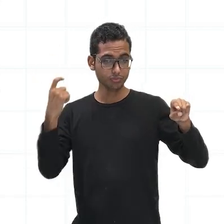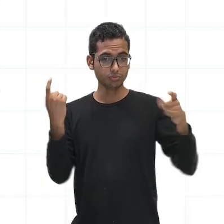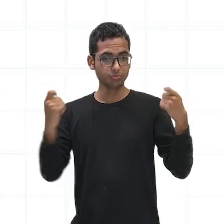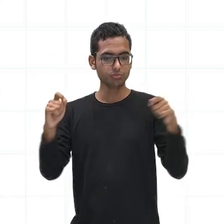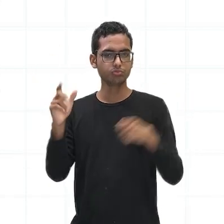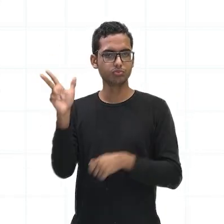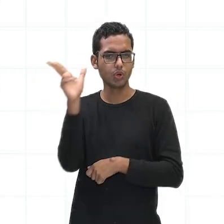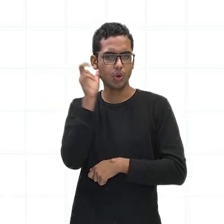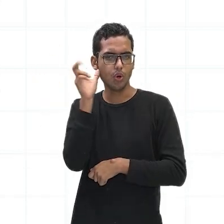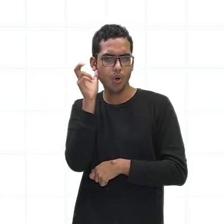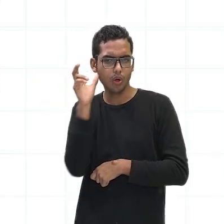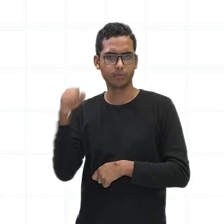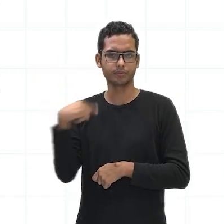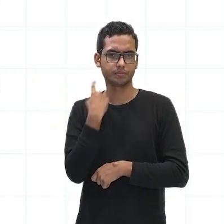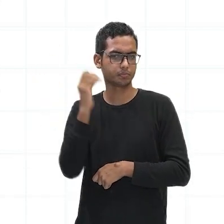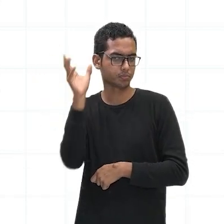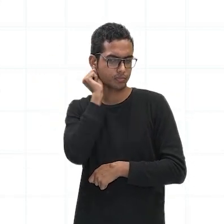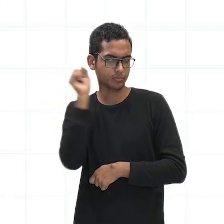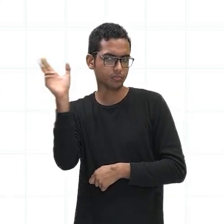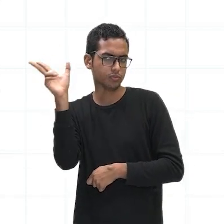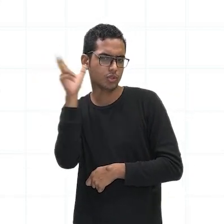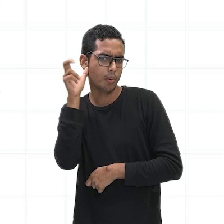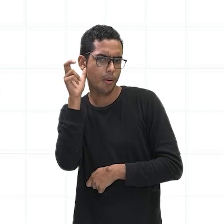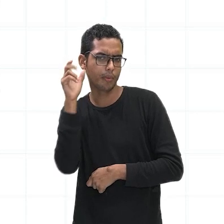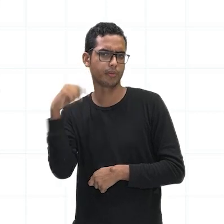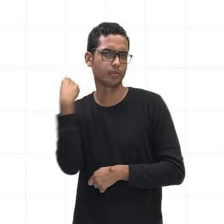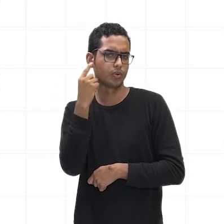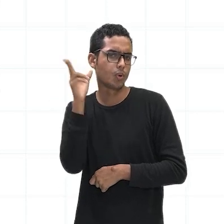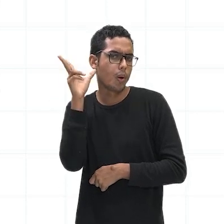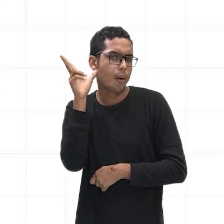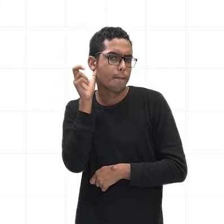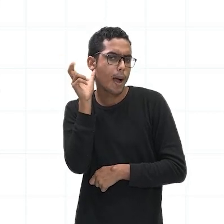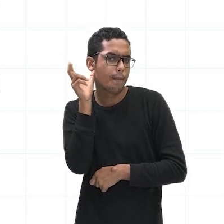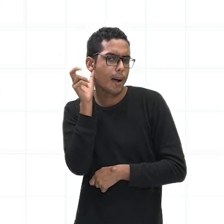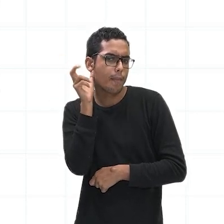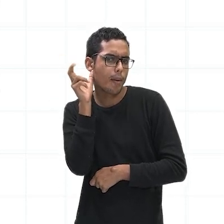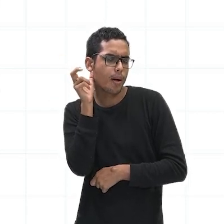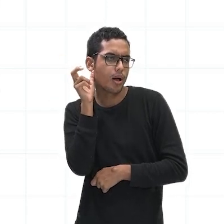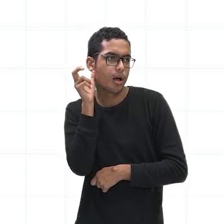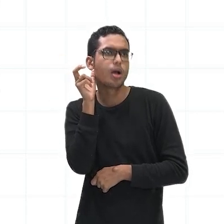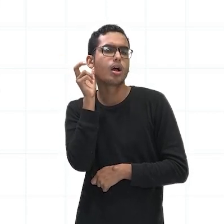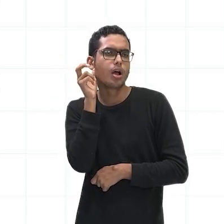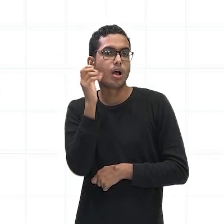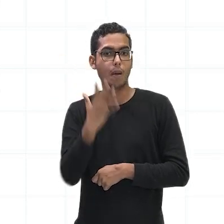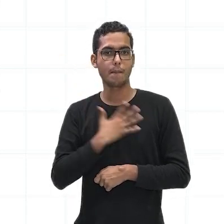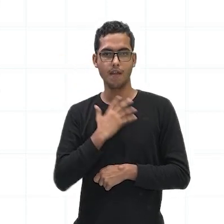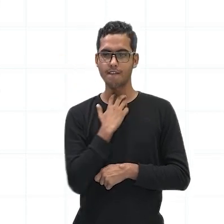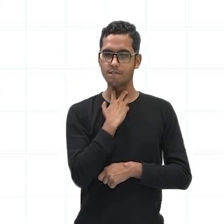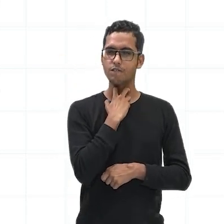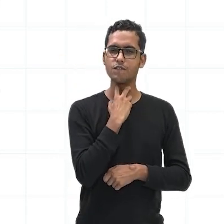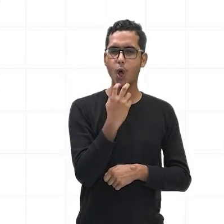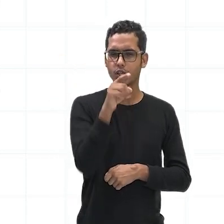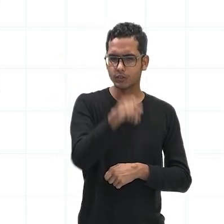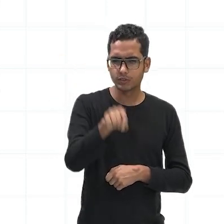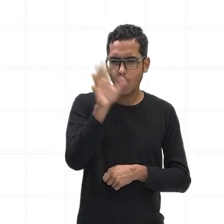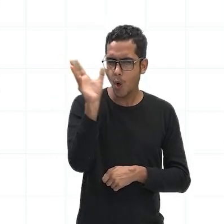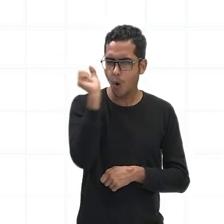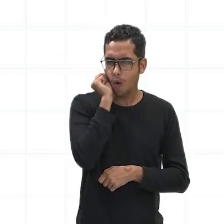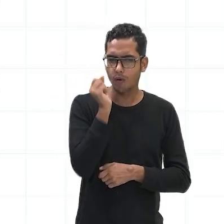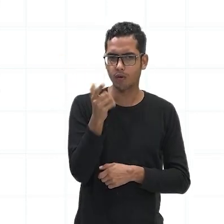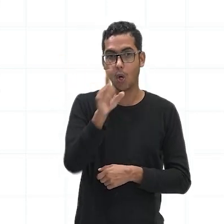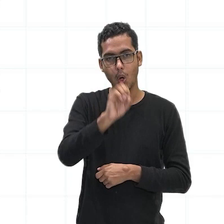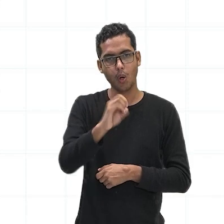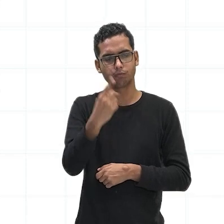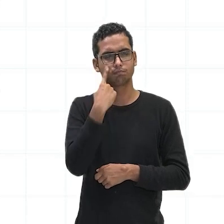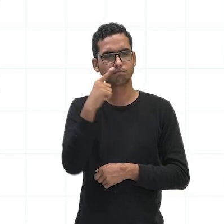por nossos ouvidos, né? Então, o som que chega aí aos nossos ouvidos, né? A minha voz que você está ouvindo aí, está chegando